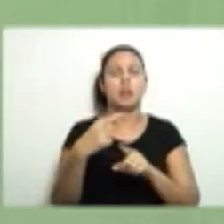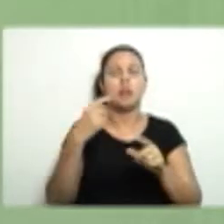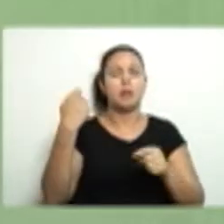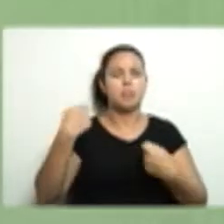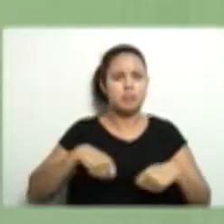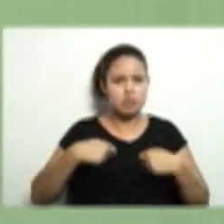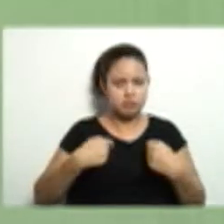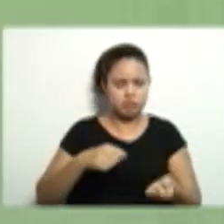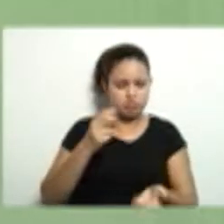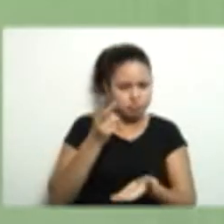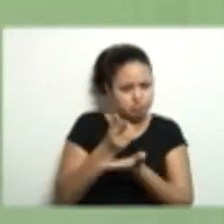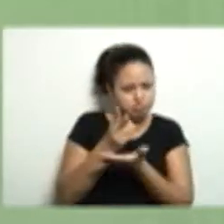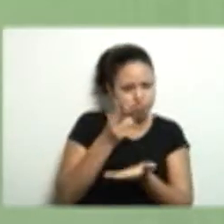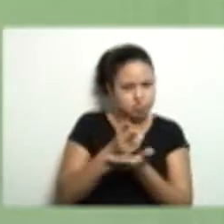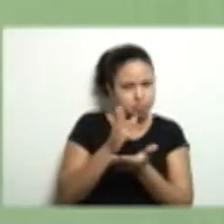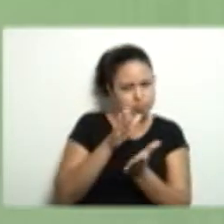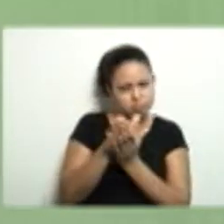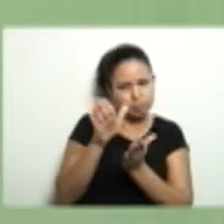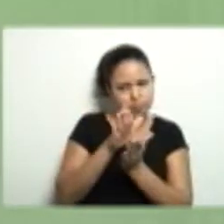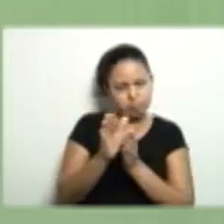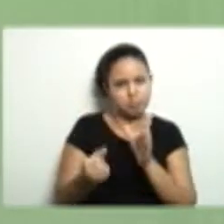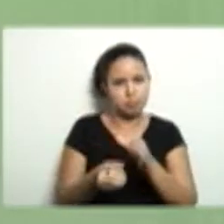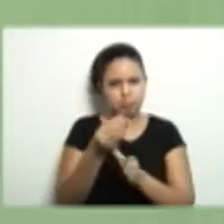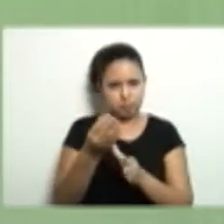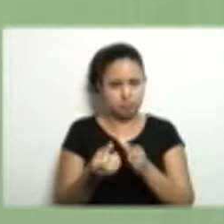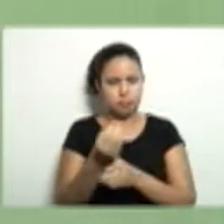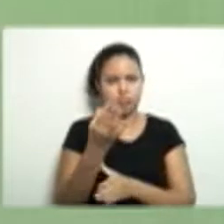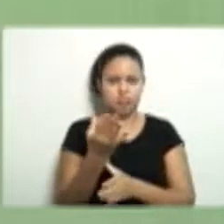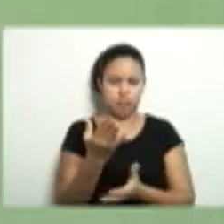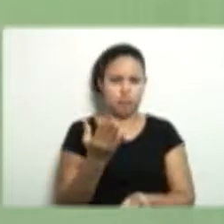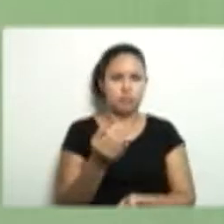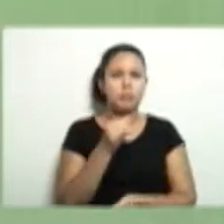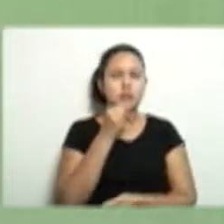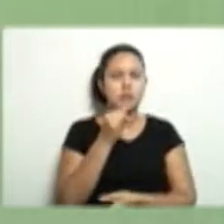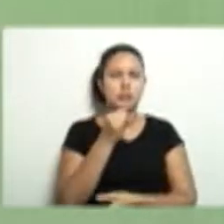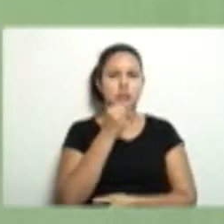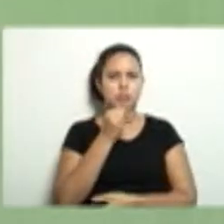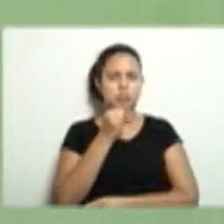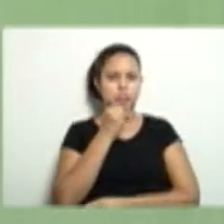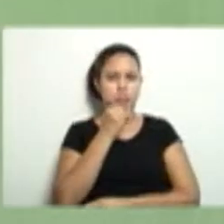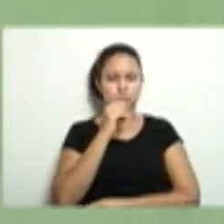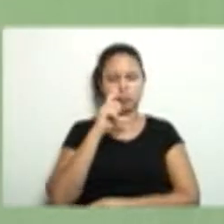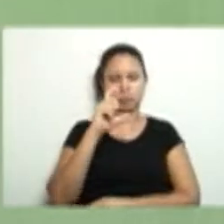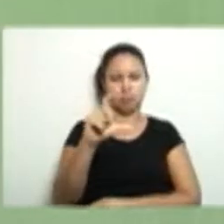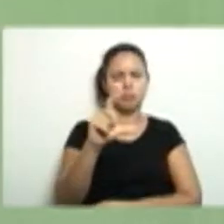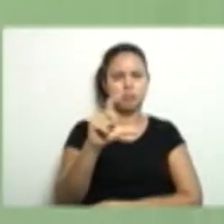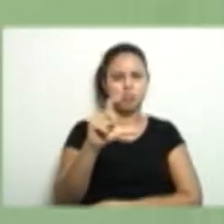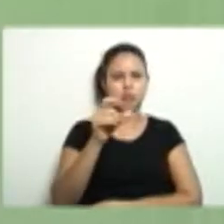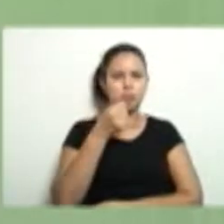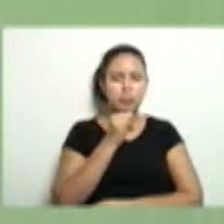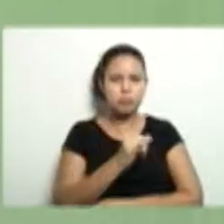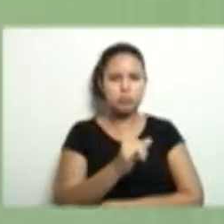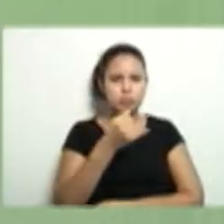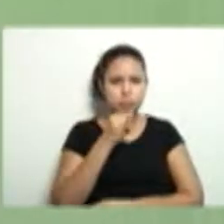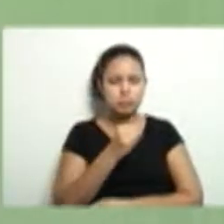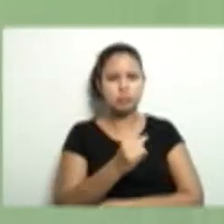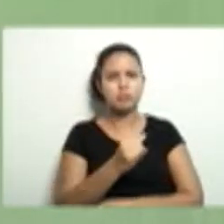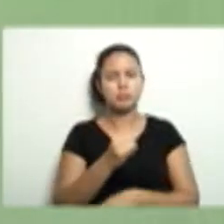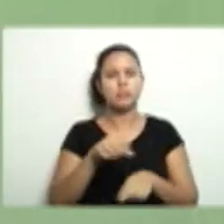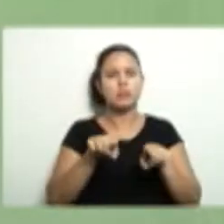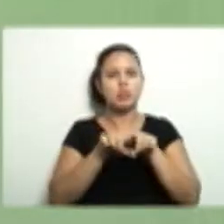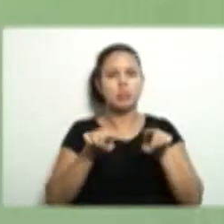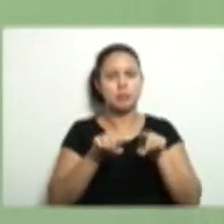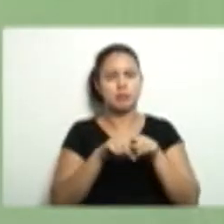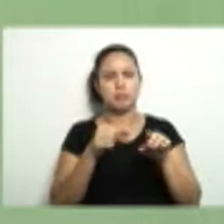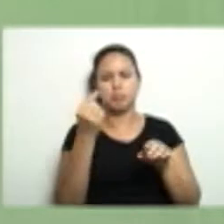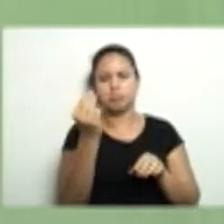de lucro. Então, grandes exemplos disso é a produção de pilhas, de parafusos, esses produtos que não têm muita diferenciação. Você olha uma pilha hoje ou